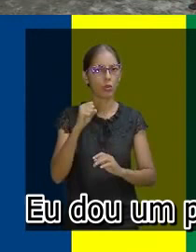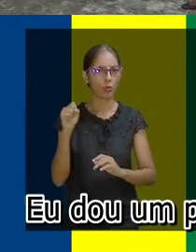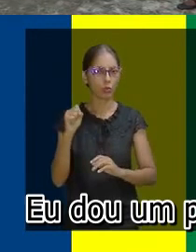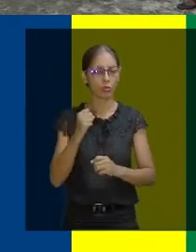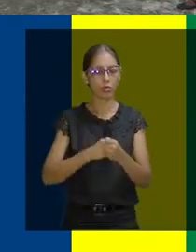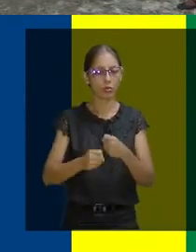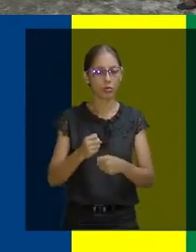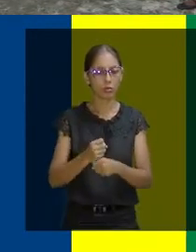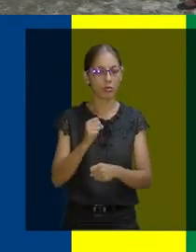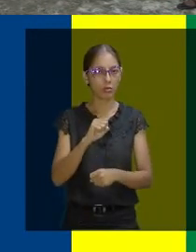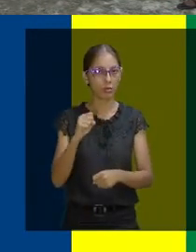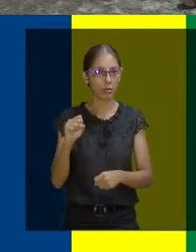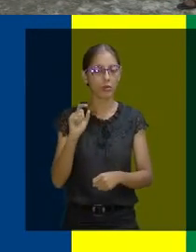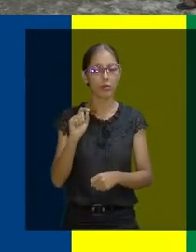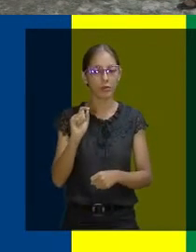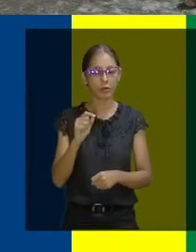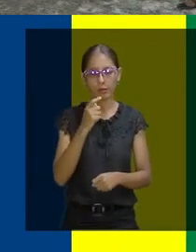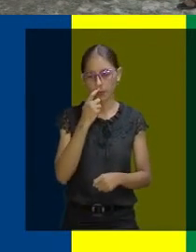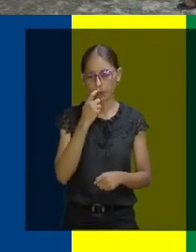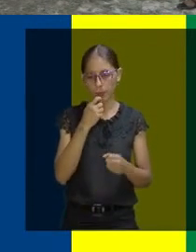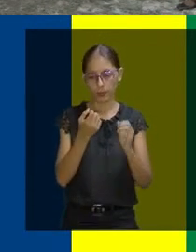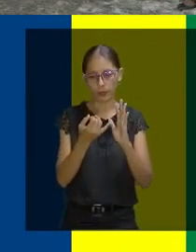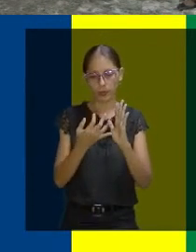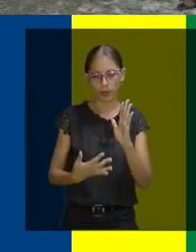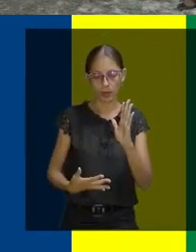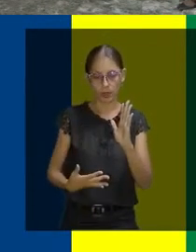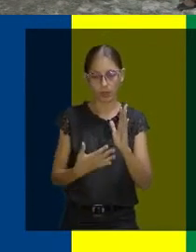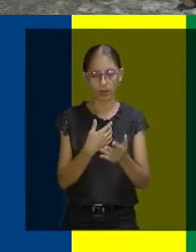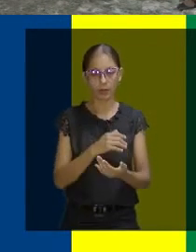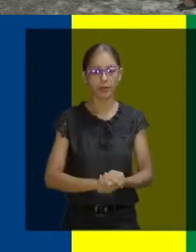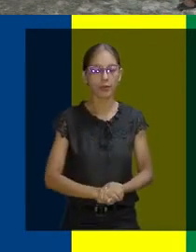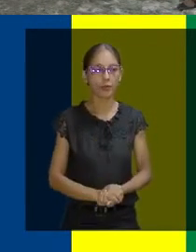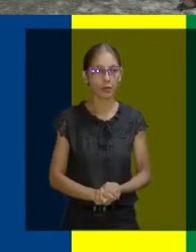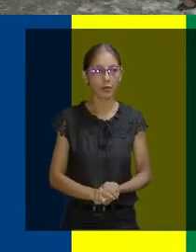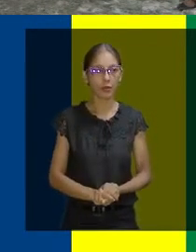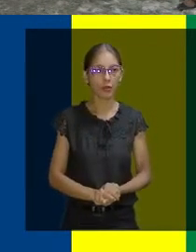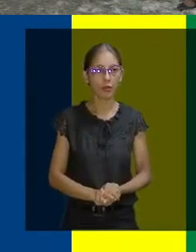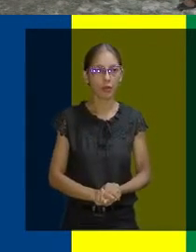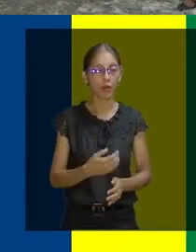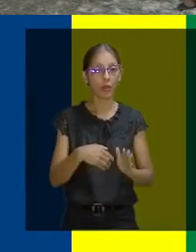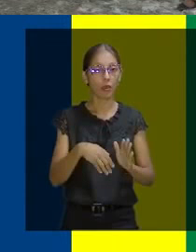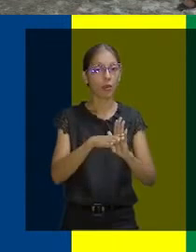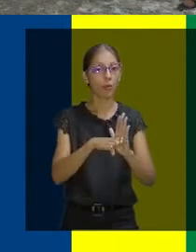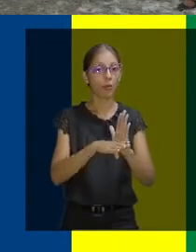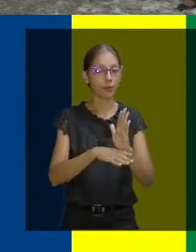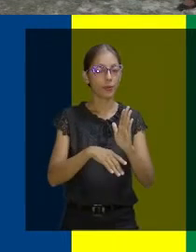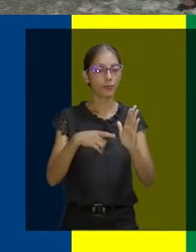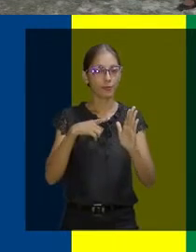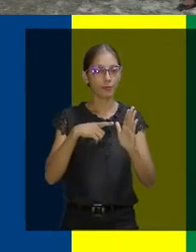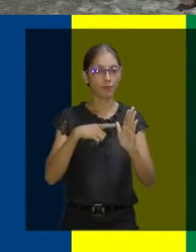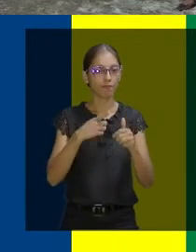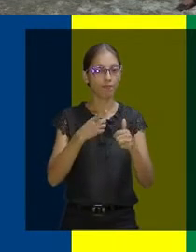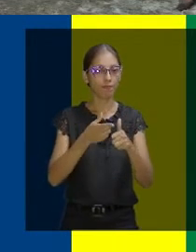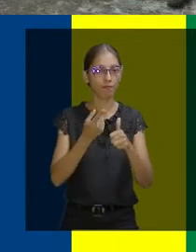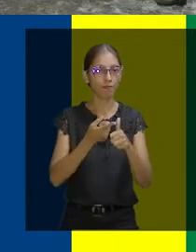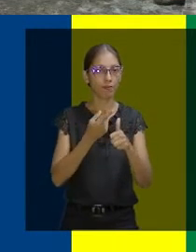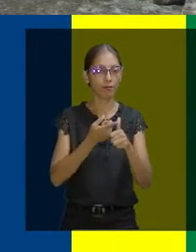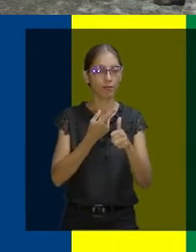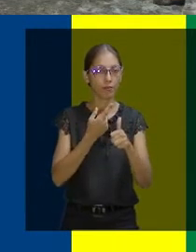Estado democrático de direito tem algumas atribuições. A primeira